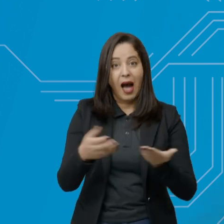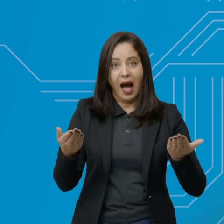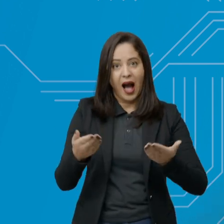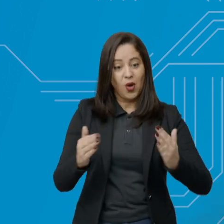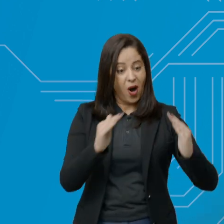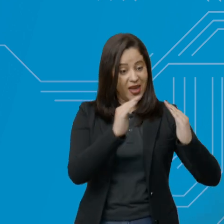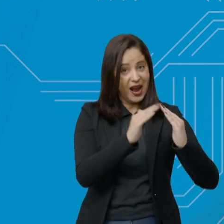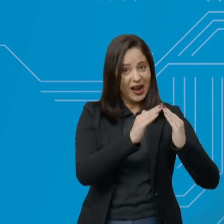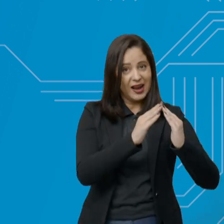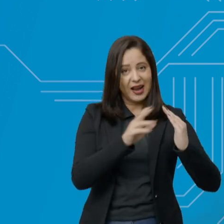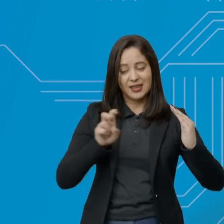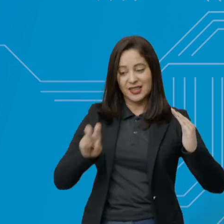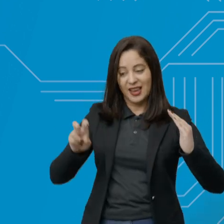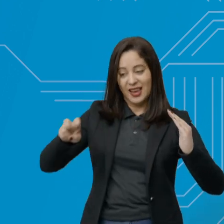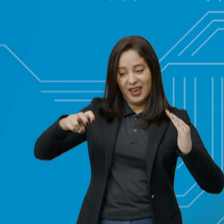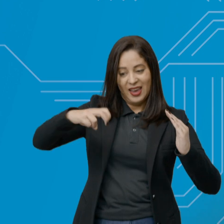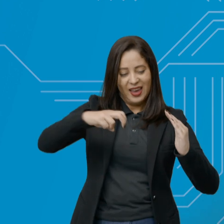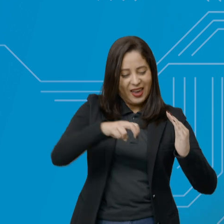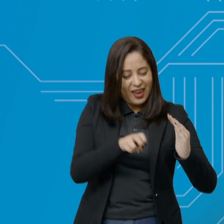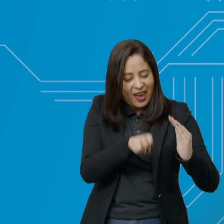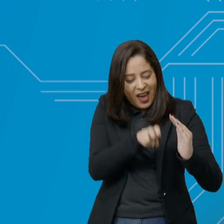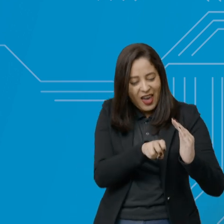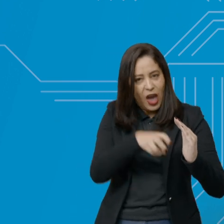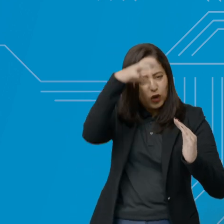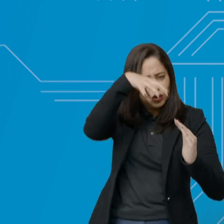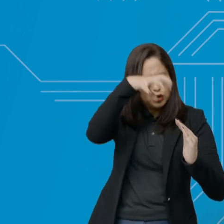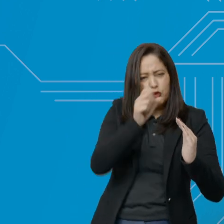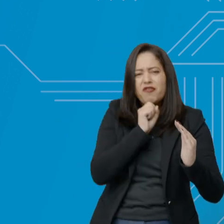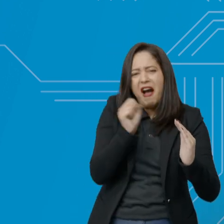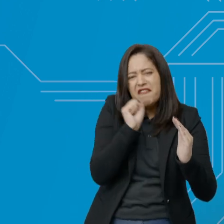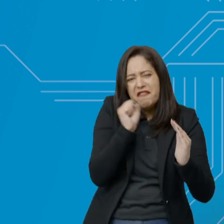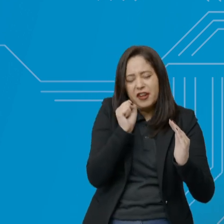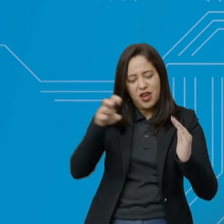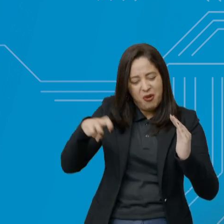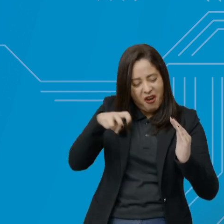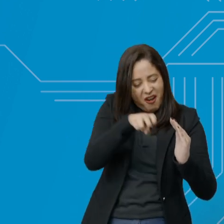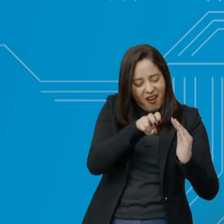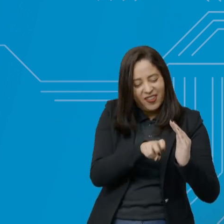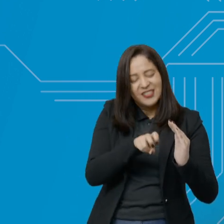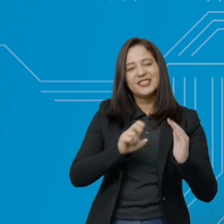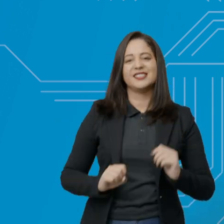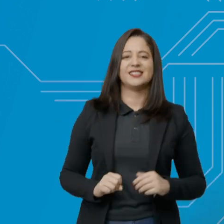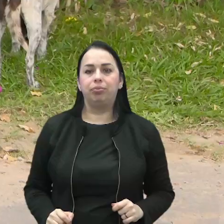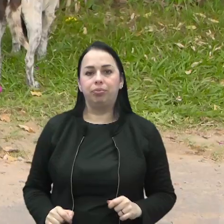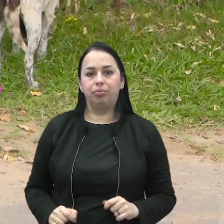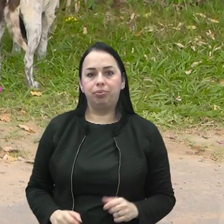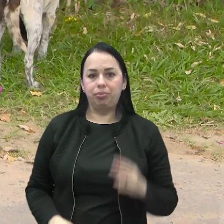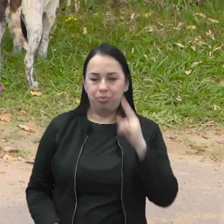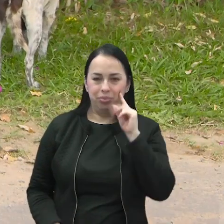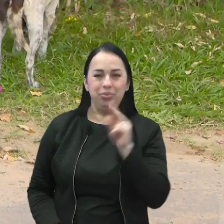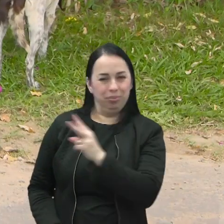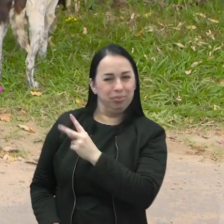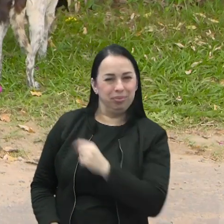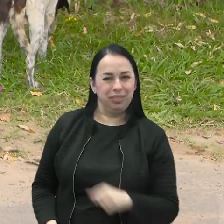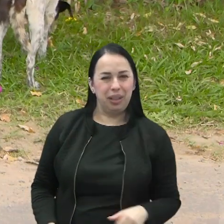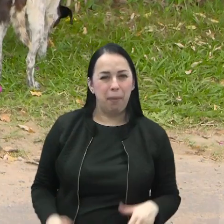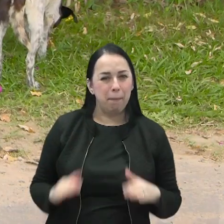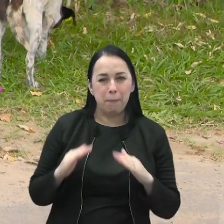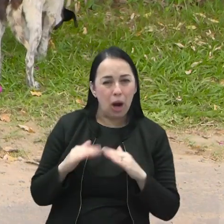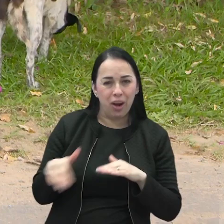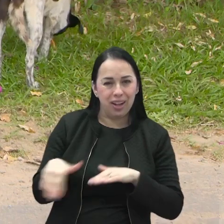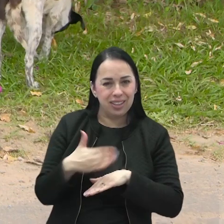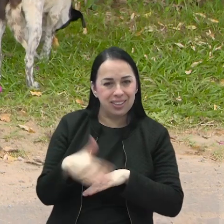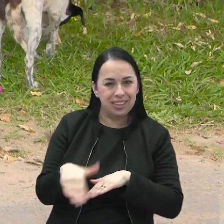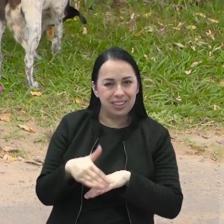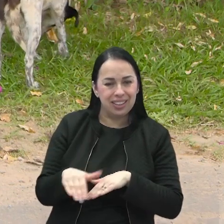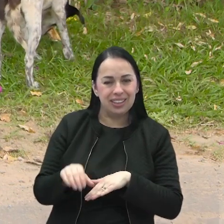roupinhas. Agora eles também podem contar com um abrigo para se proteger do frio, chuva e calor. Esses cachorrinhos moram nas ruas